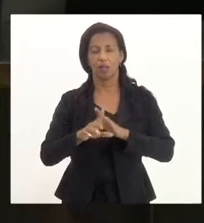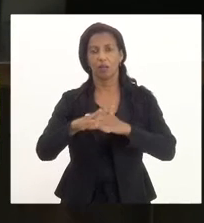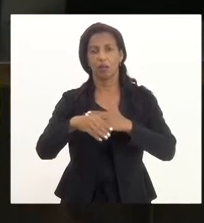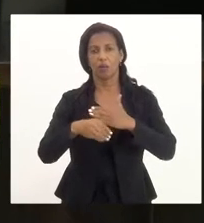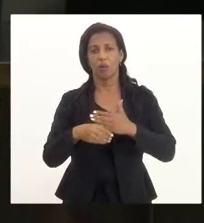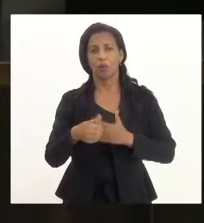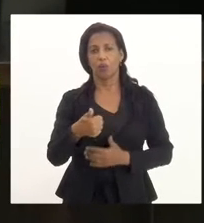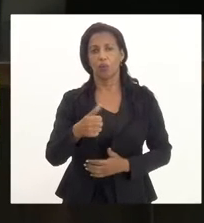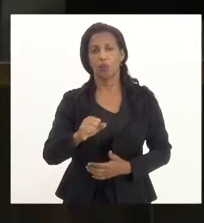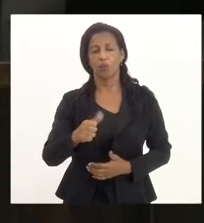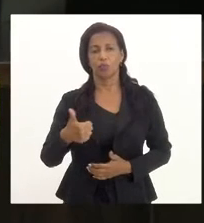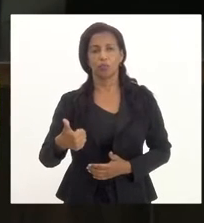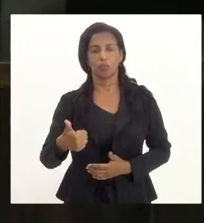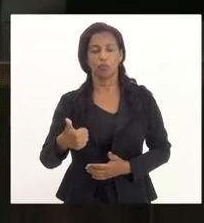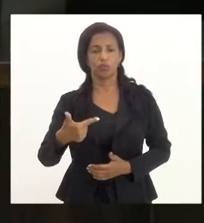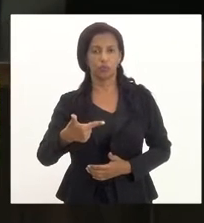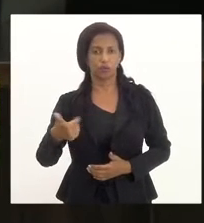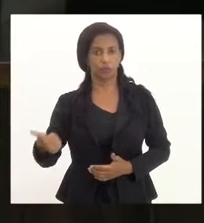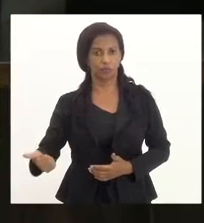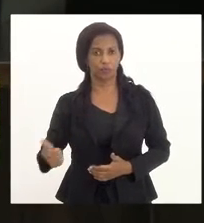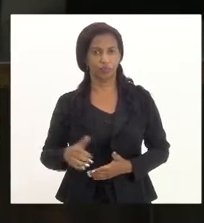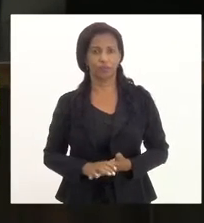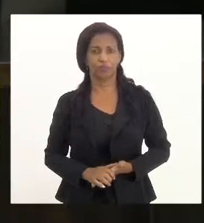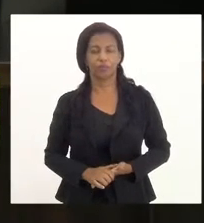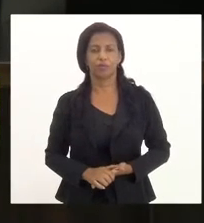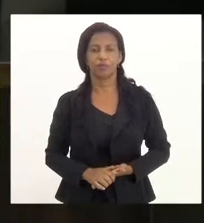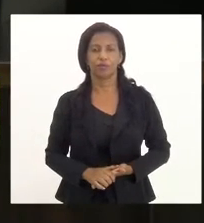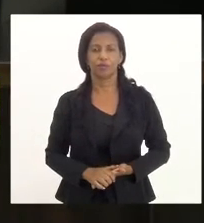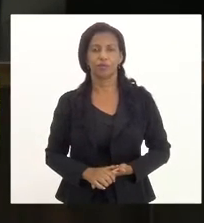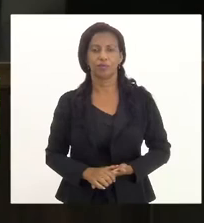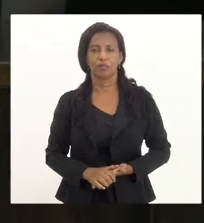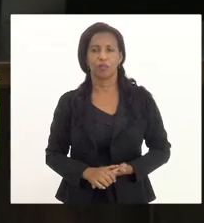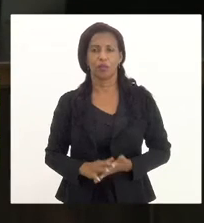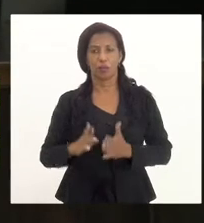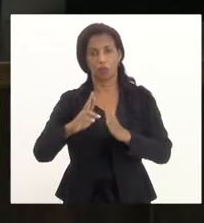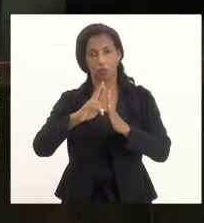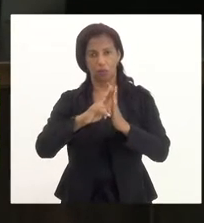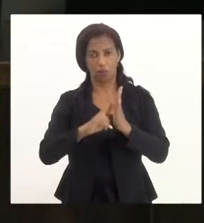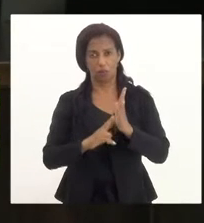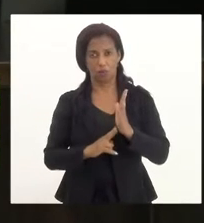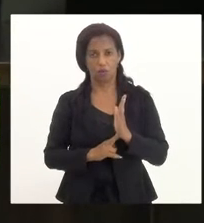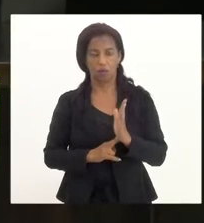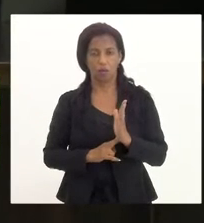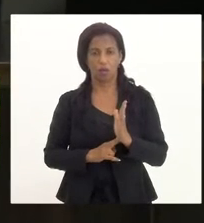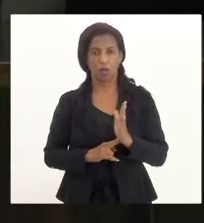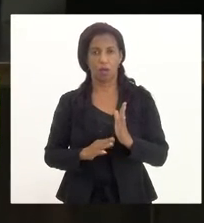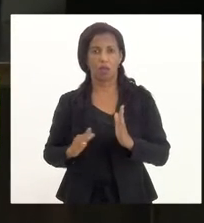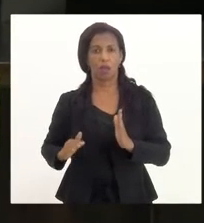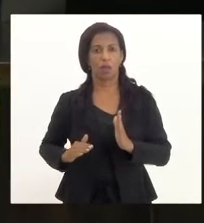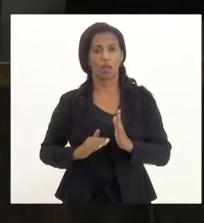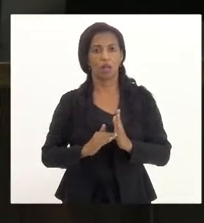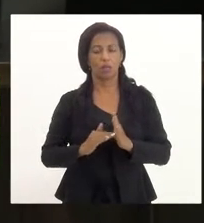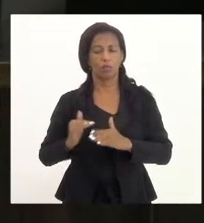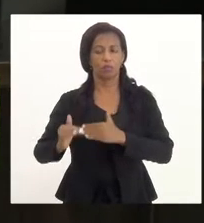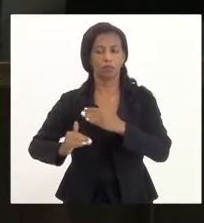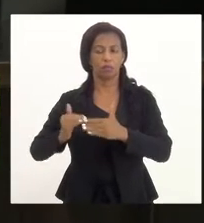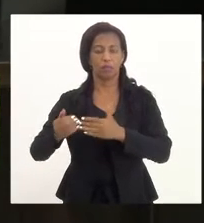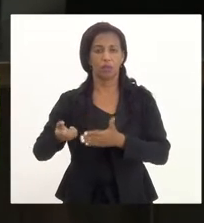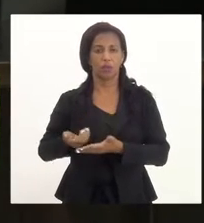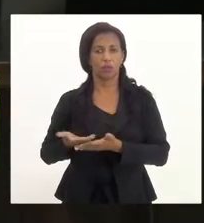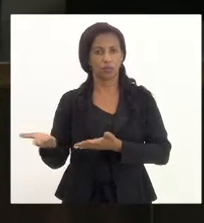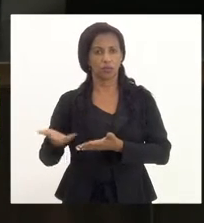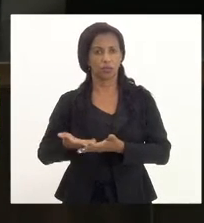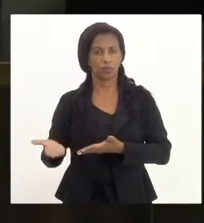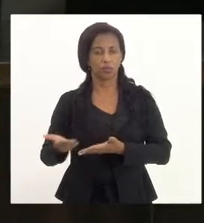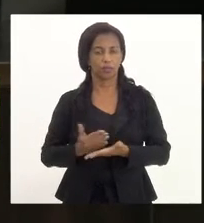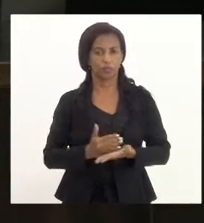118 um de 21 com a instituição onde regras para limitar o crescimento e despesas